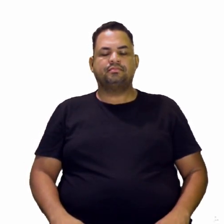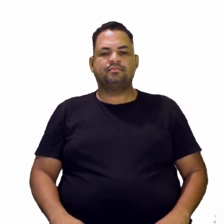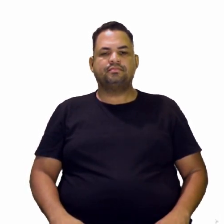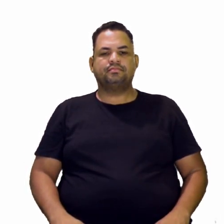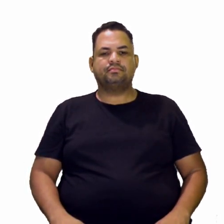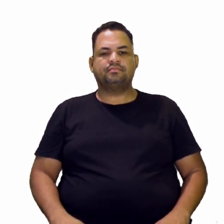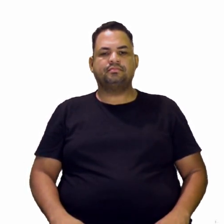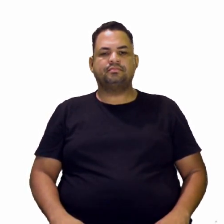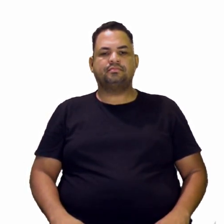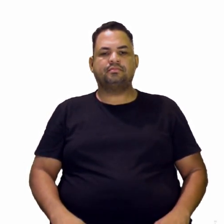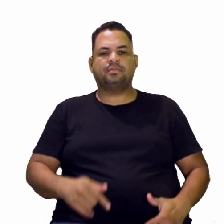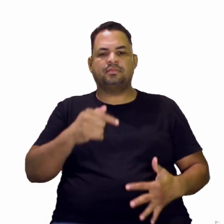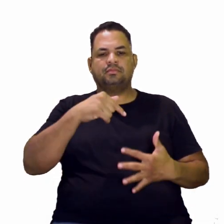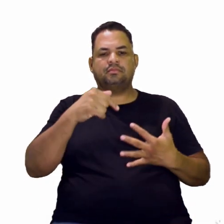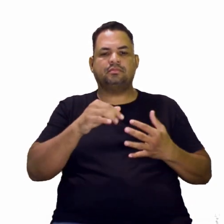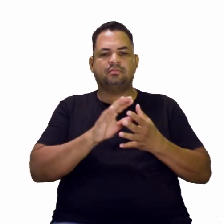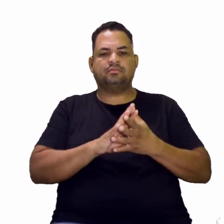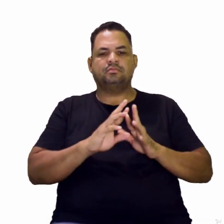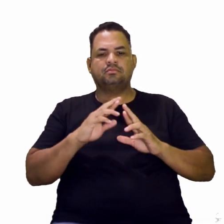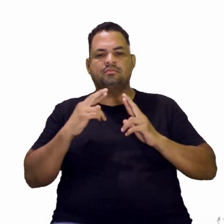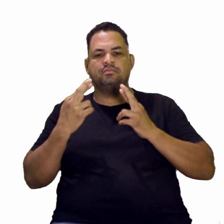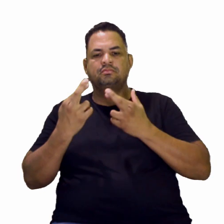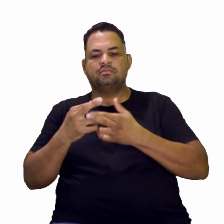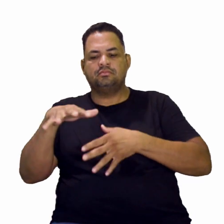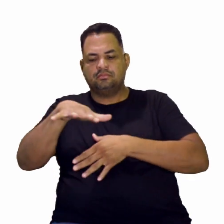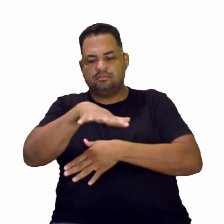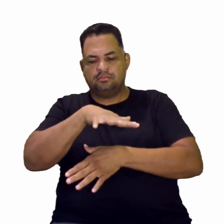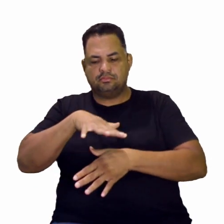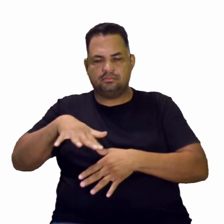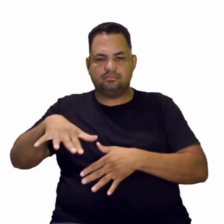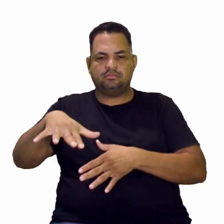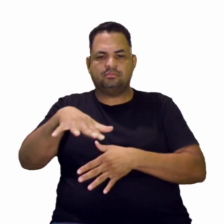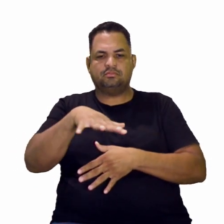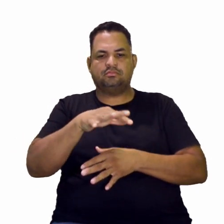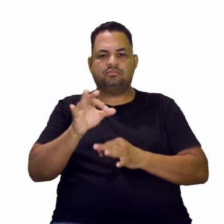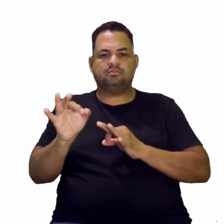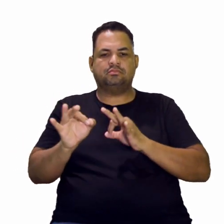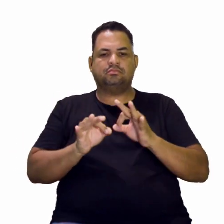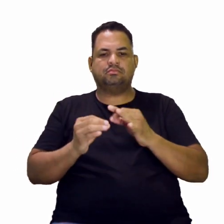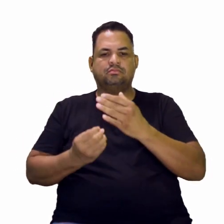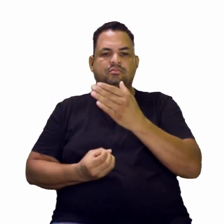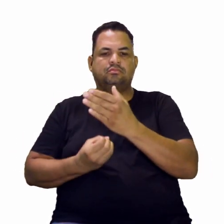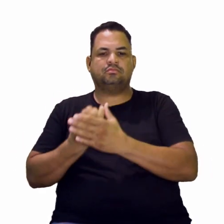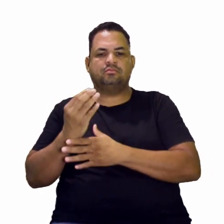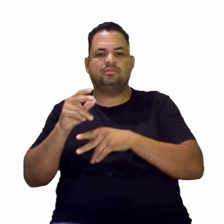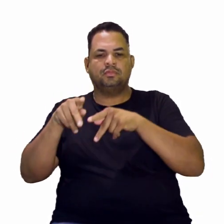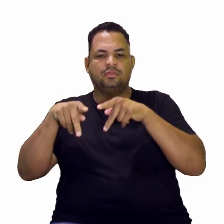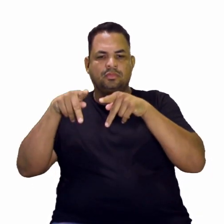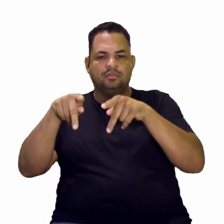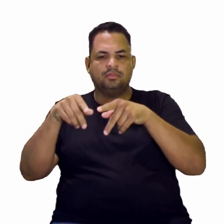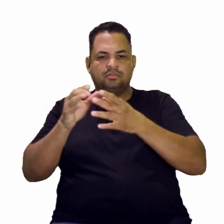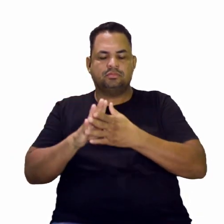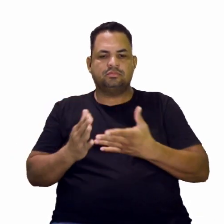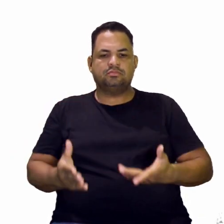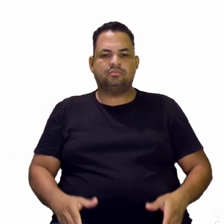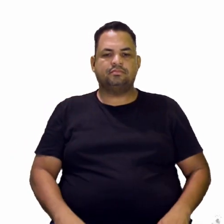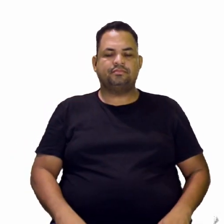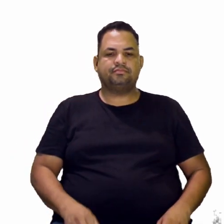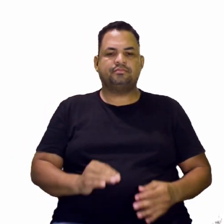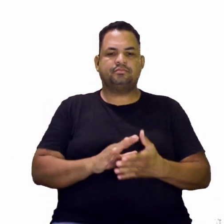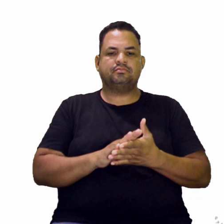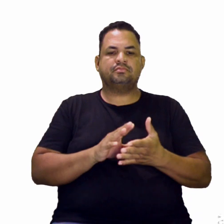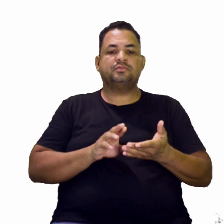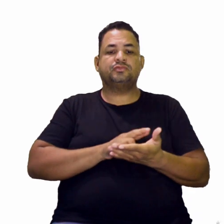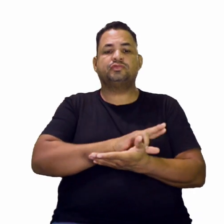Essas espécies reunidas em um determinado local vão levar à construção de uma população.